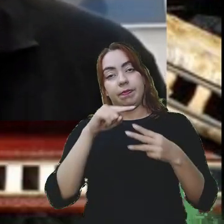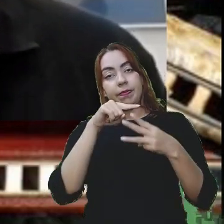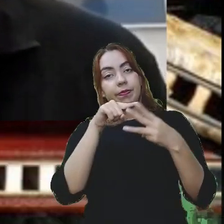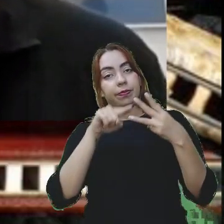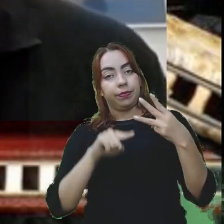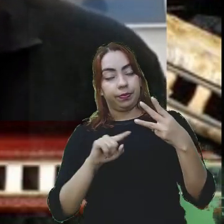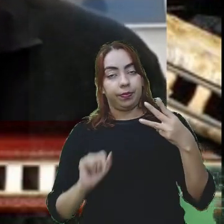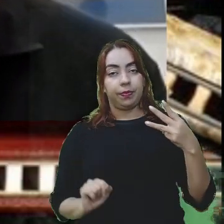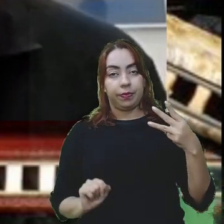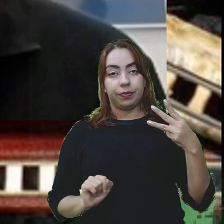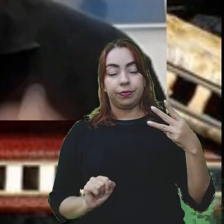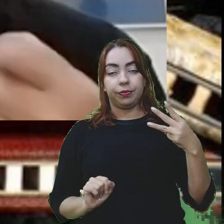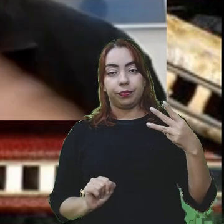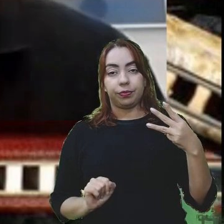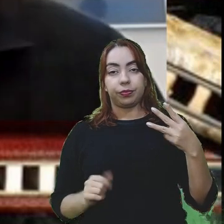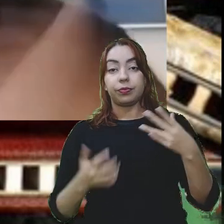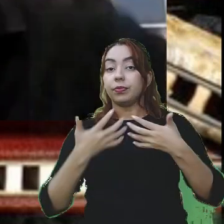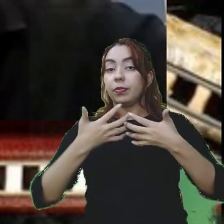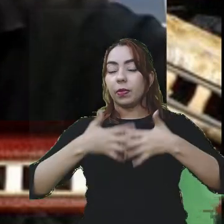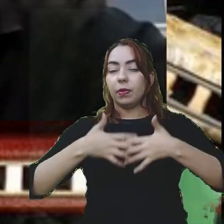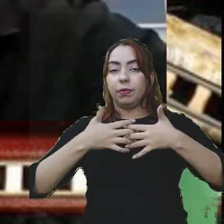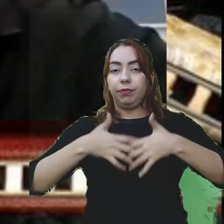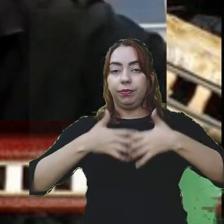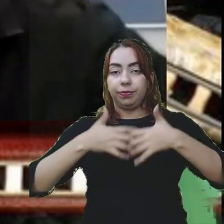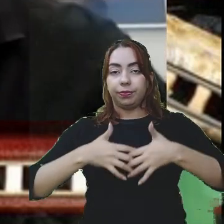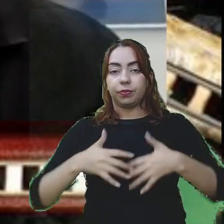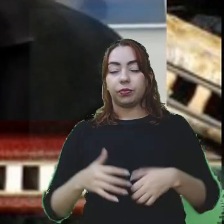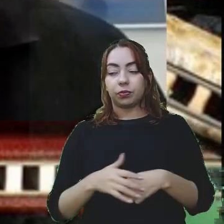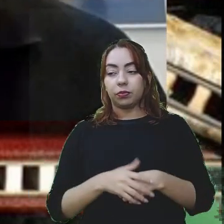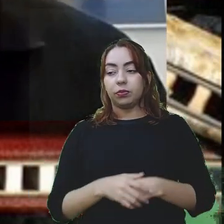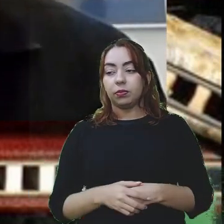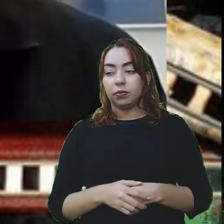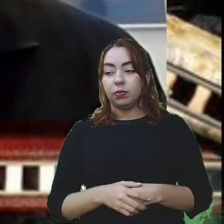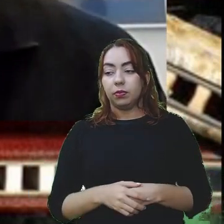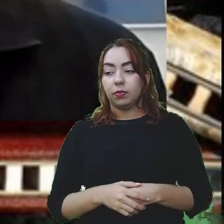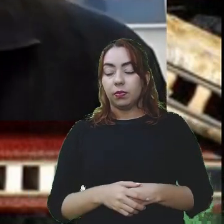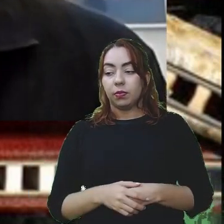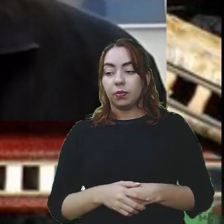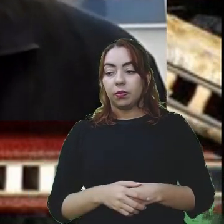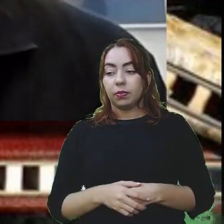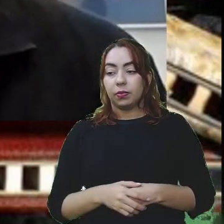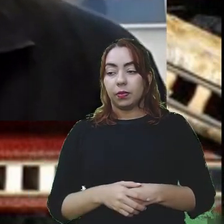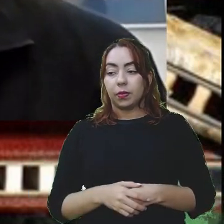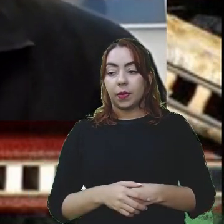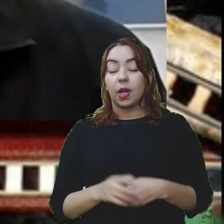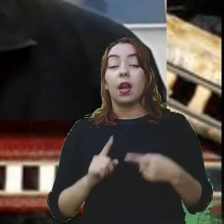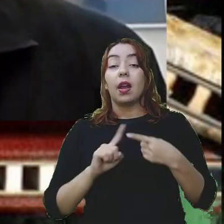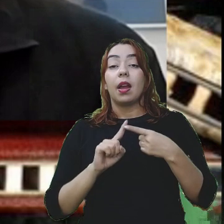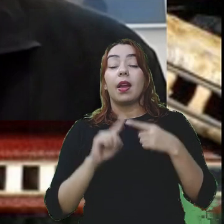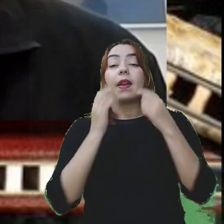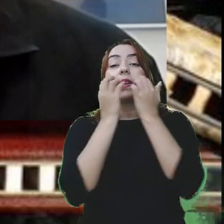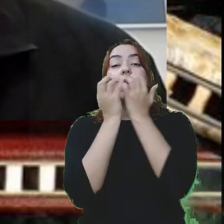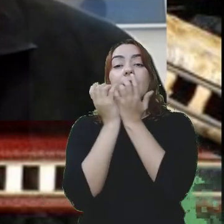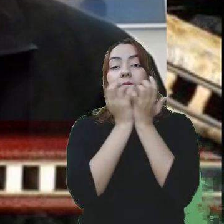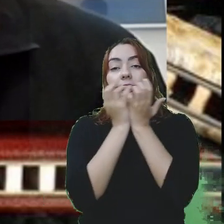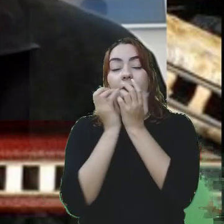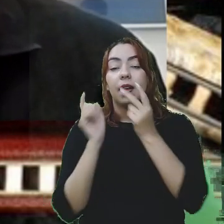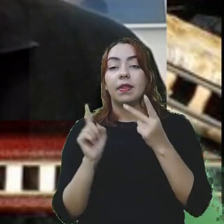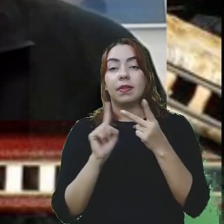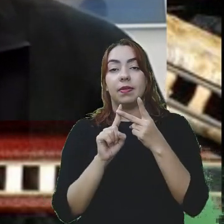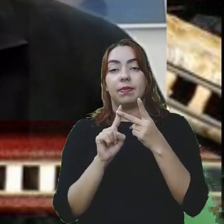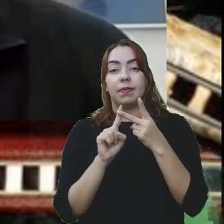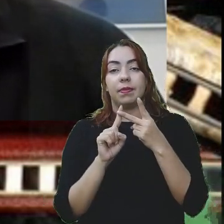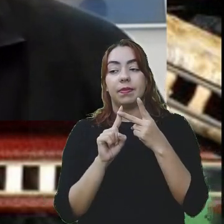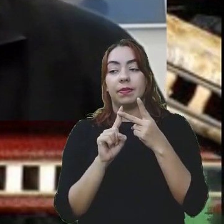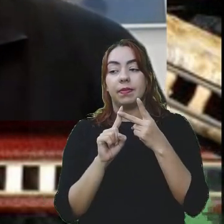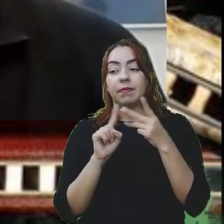livres, né? Nós somos as palhetas livres, que é a harmônica, a gaita, o bandoneon e o acordeon,